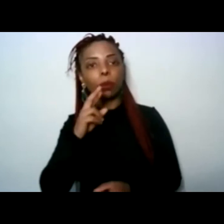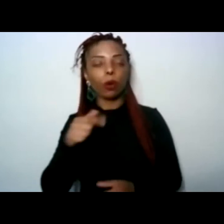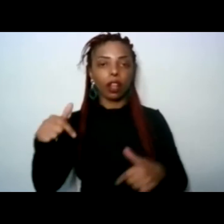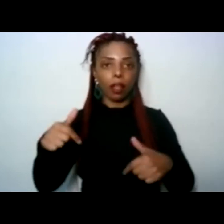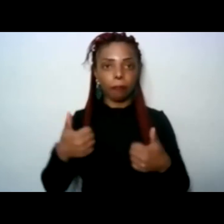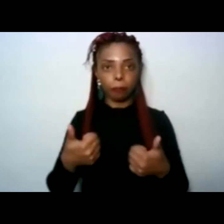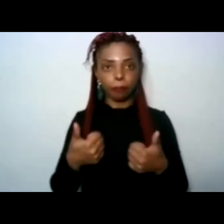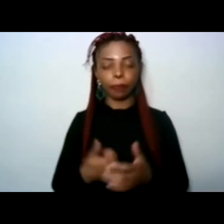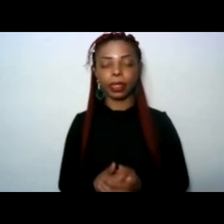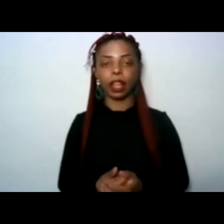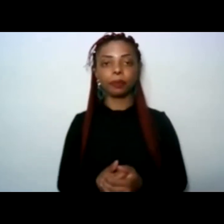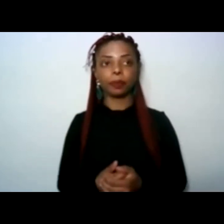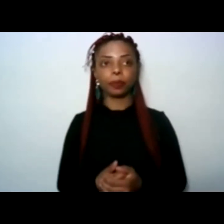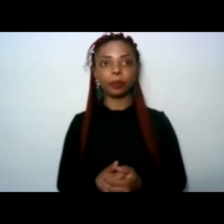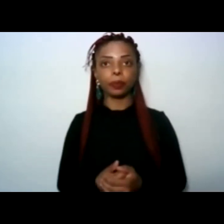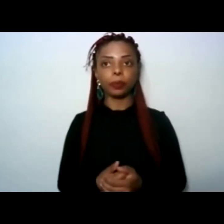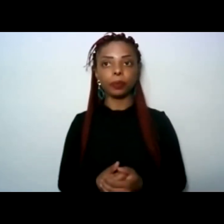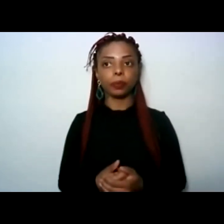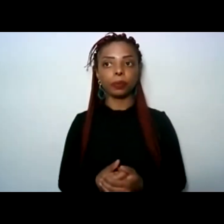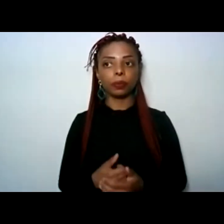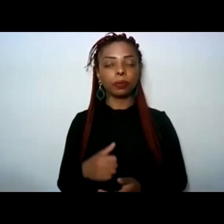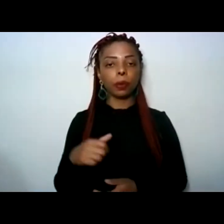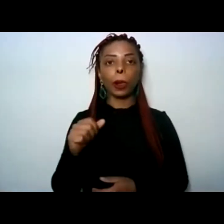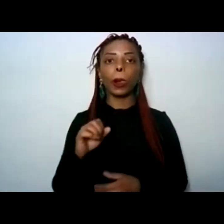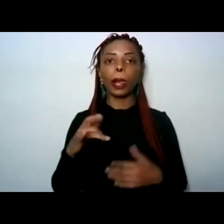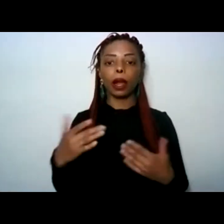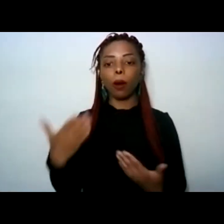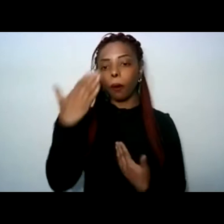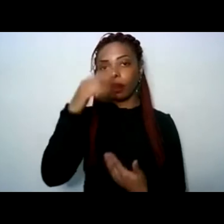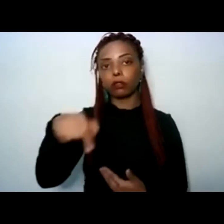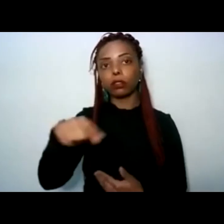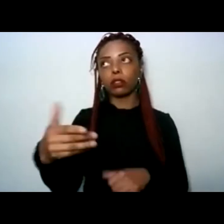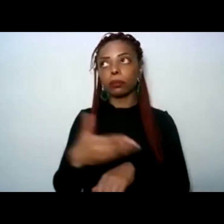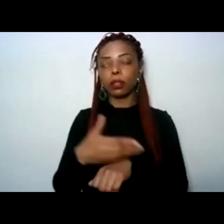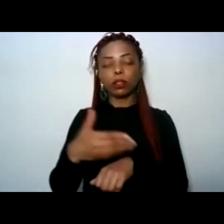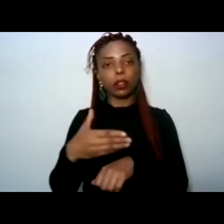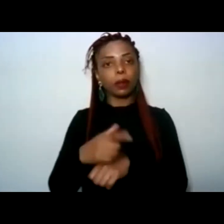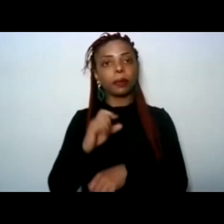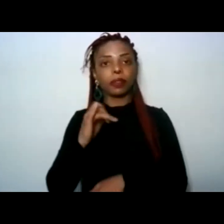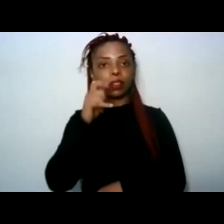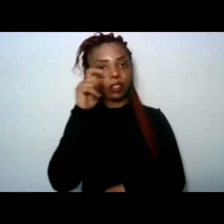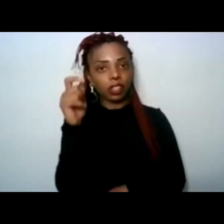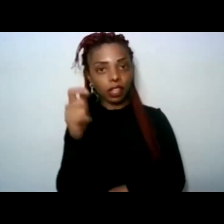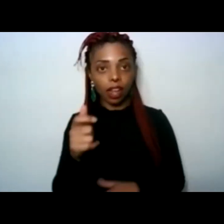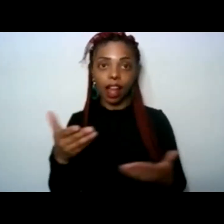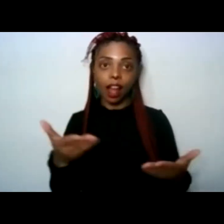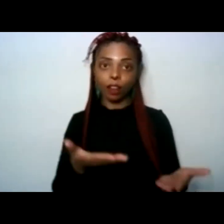É isso. E agradeço a participação de vocês, o interesse, e passo a palavra, então, para a Manuela.